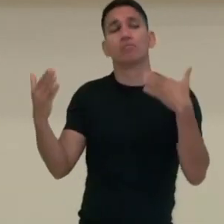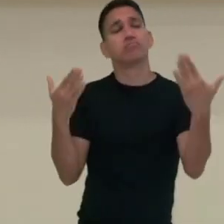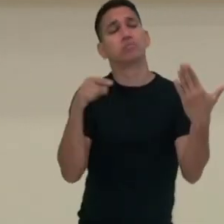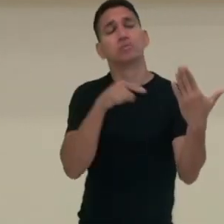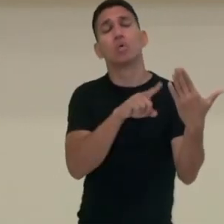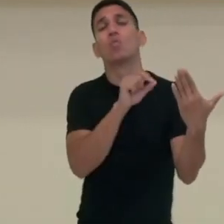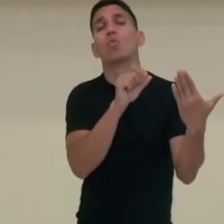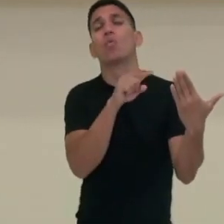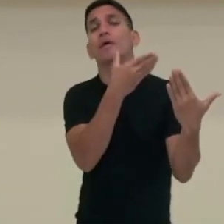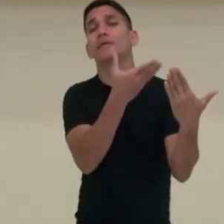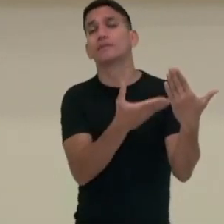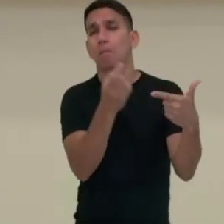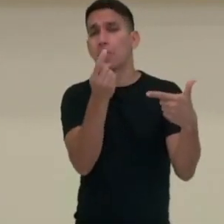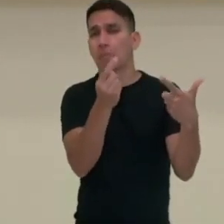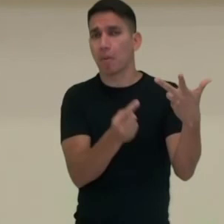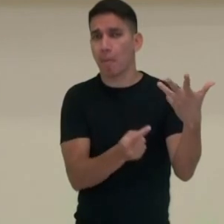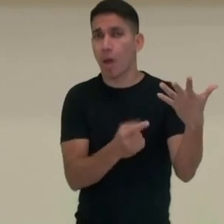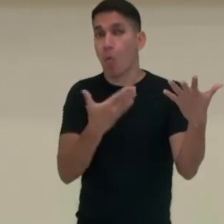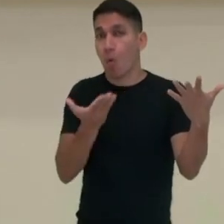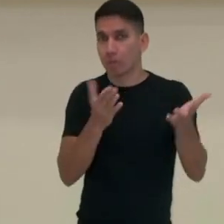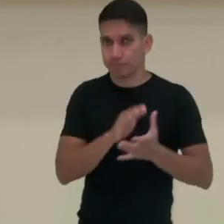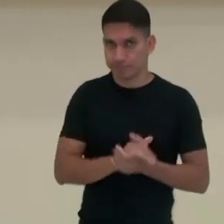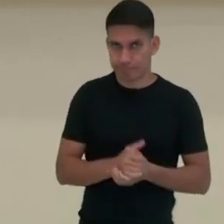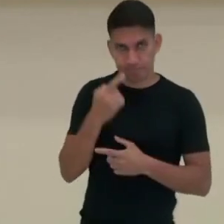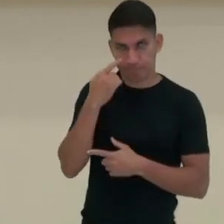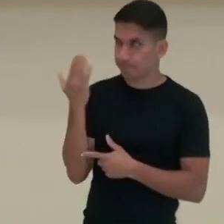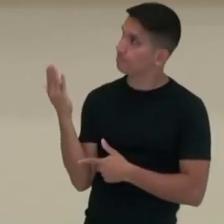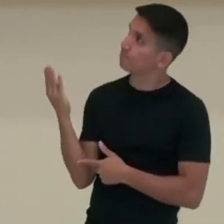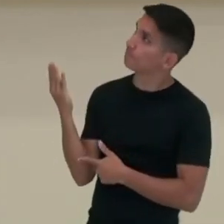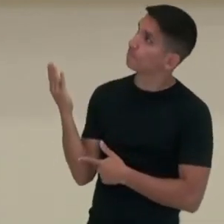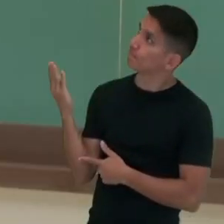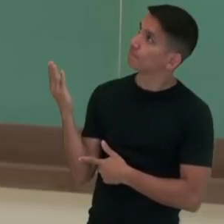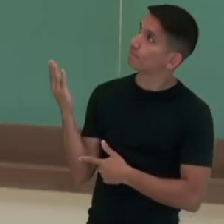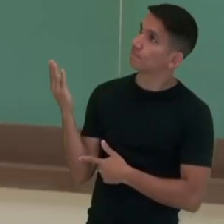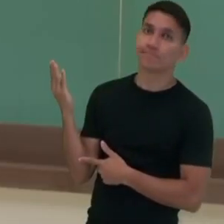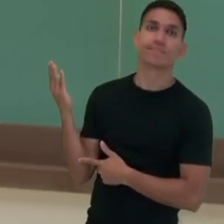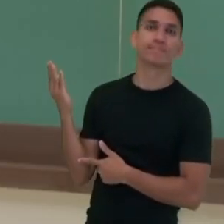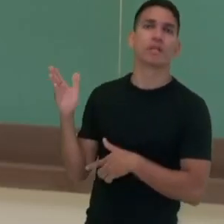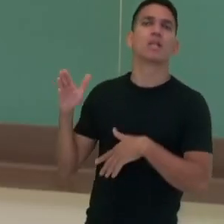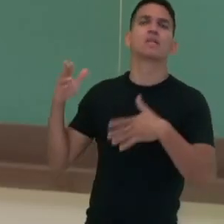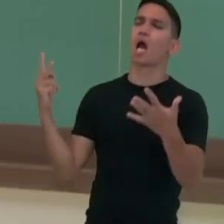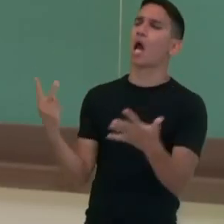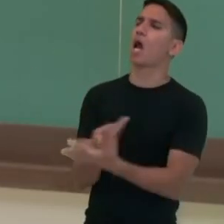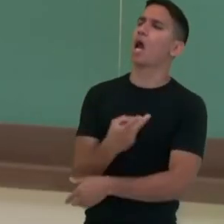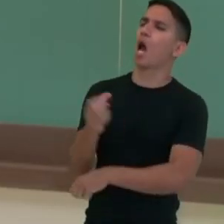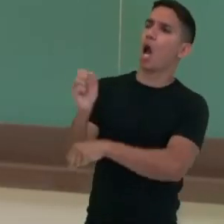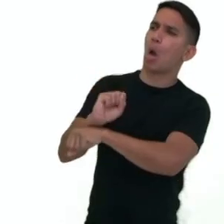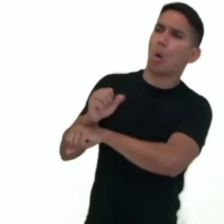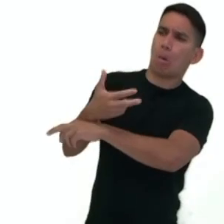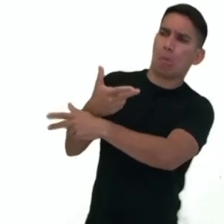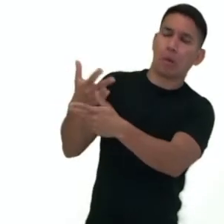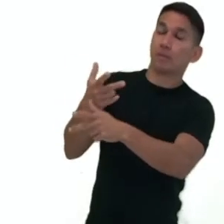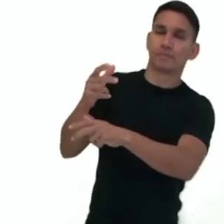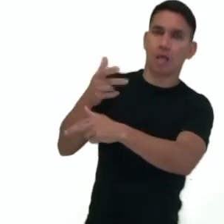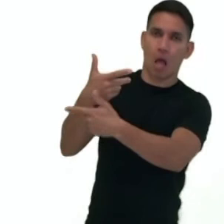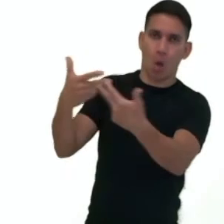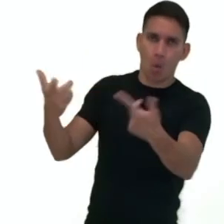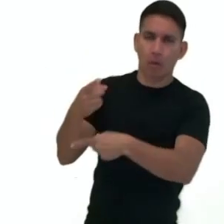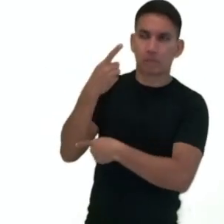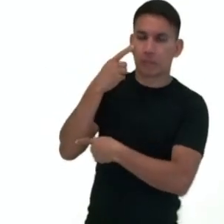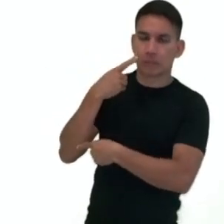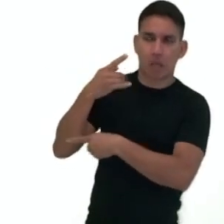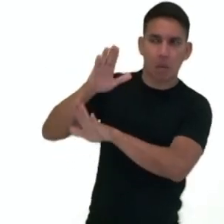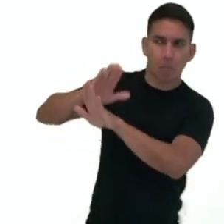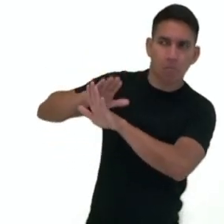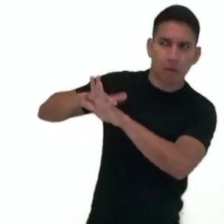essa comparação? Vamos lá. Olha lá. E eis que a coisa até então invisível apontou por detrás